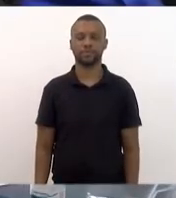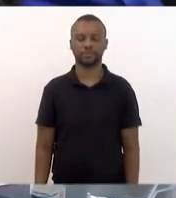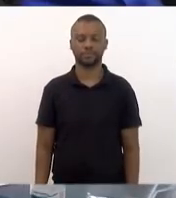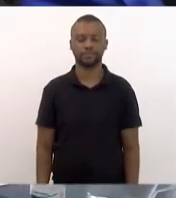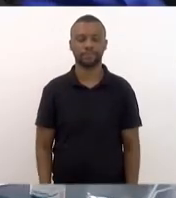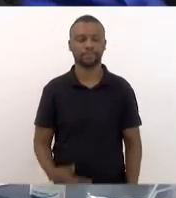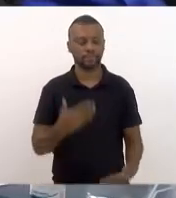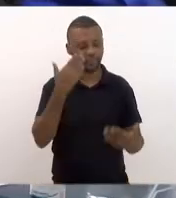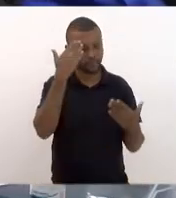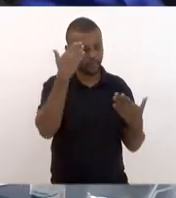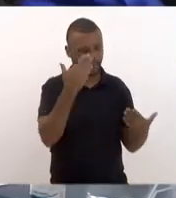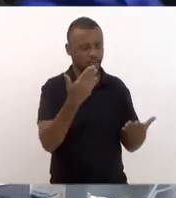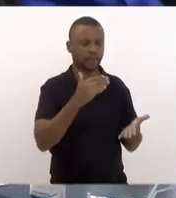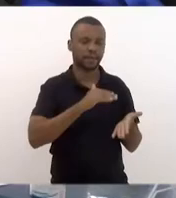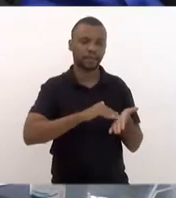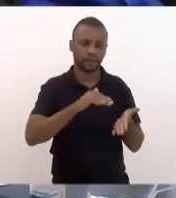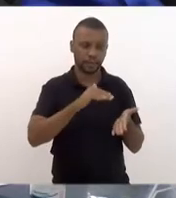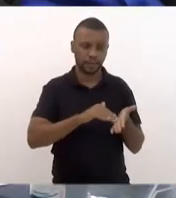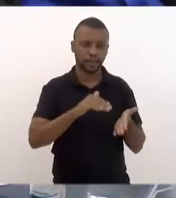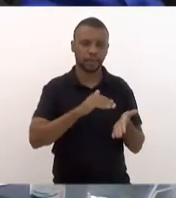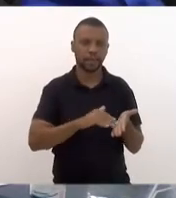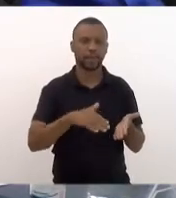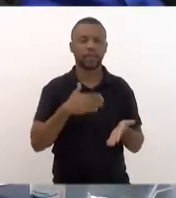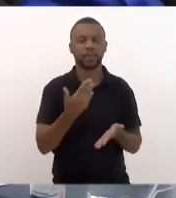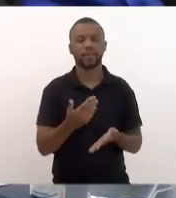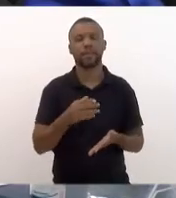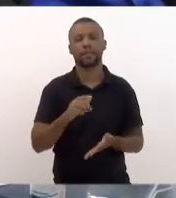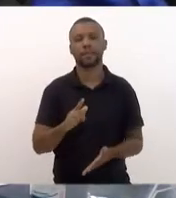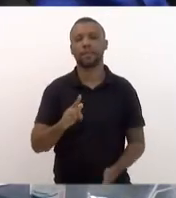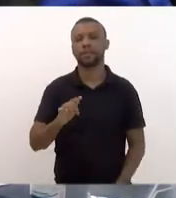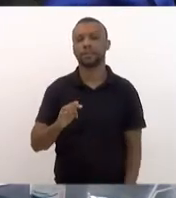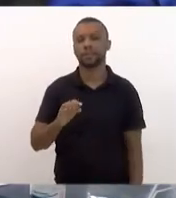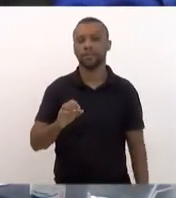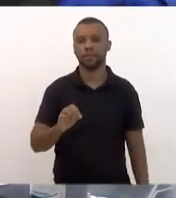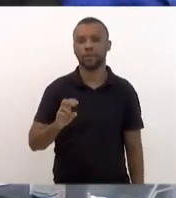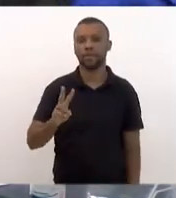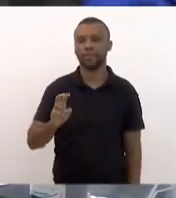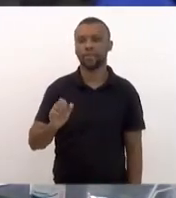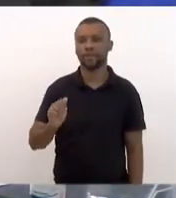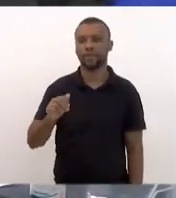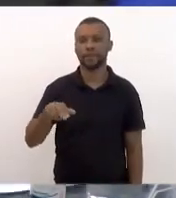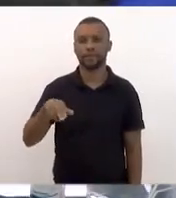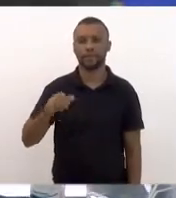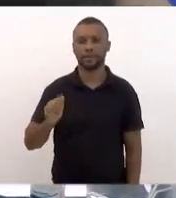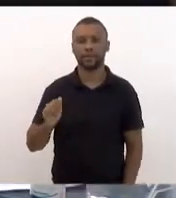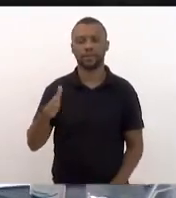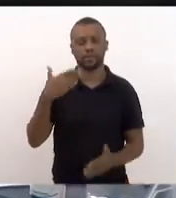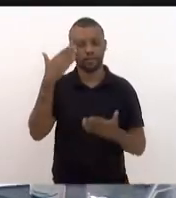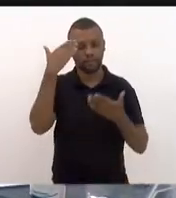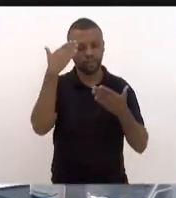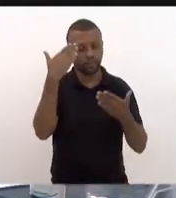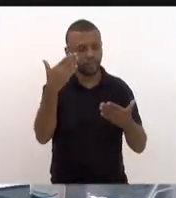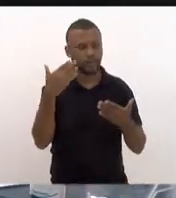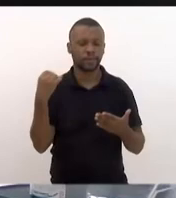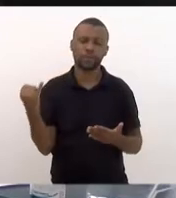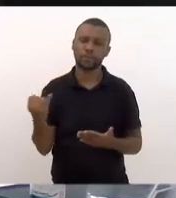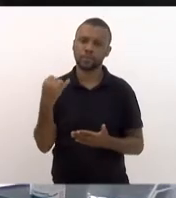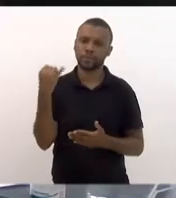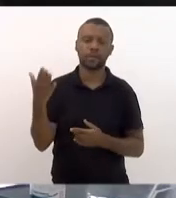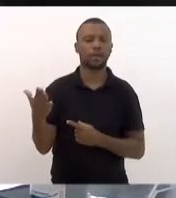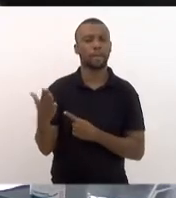Obrigada, secretária Elisa Giovana. É, na verdade, é muito importante a sua contribuição,